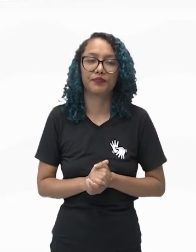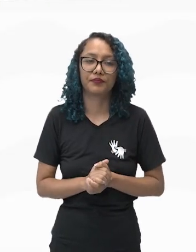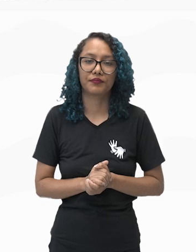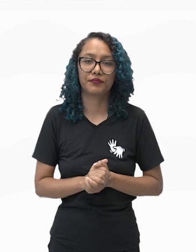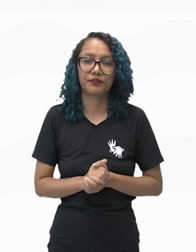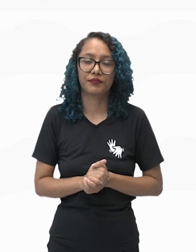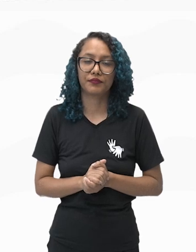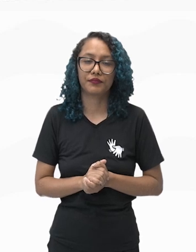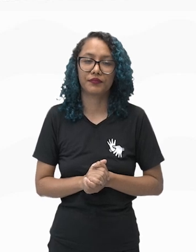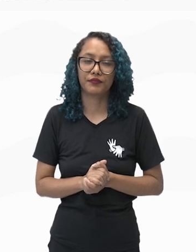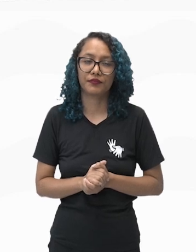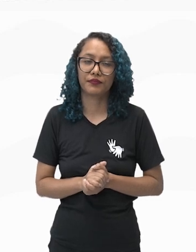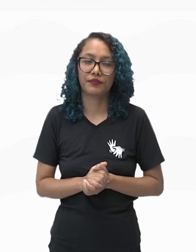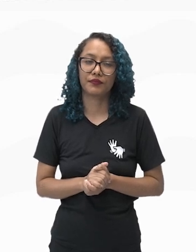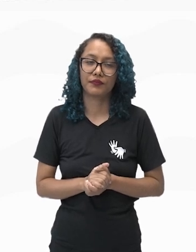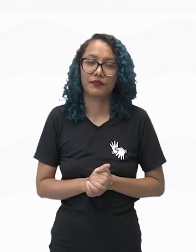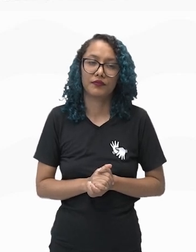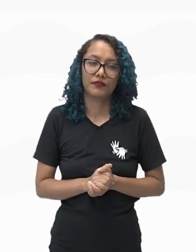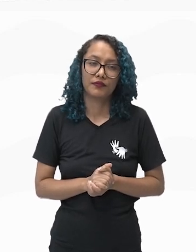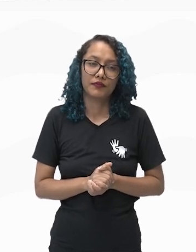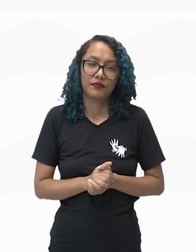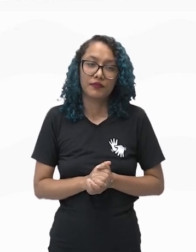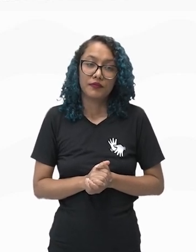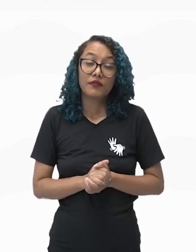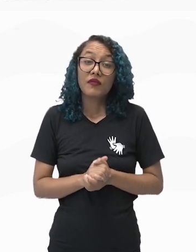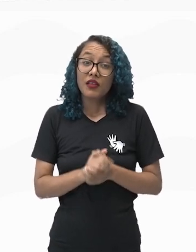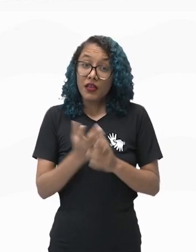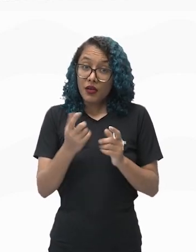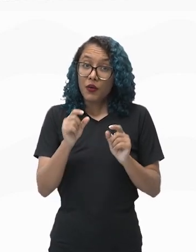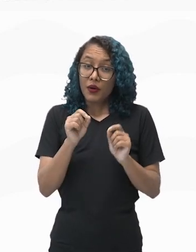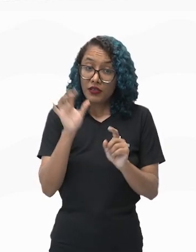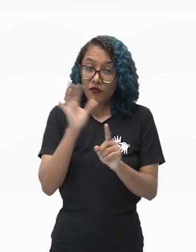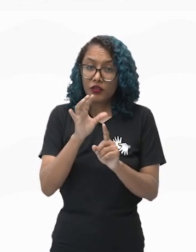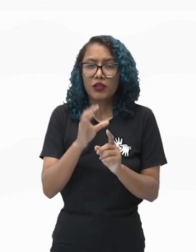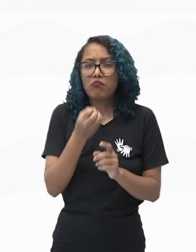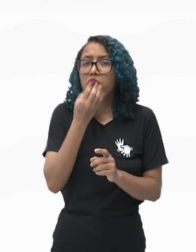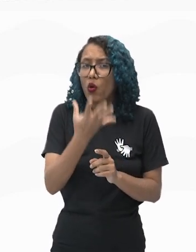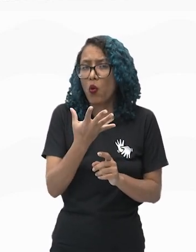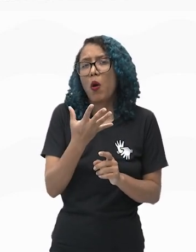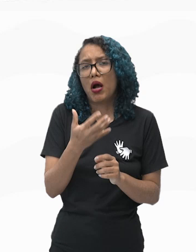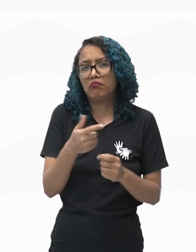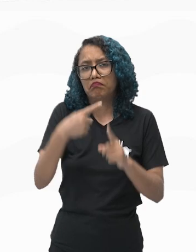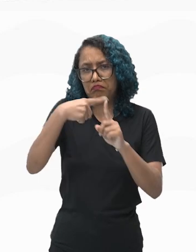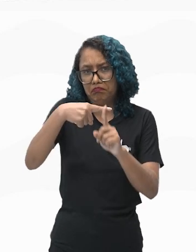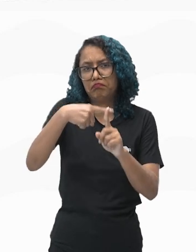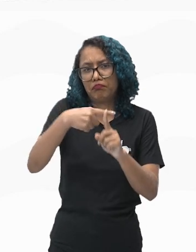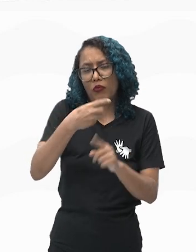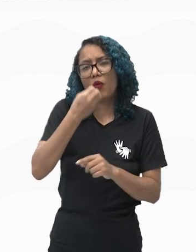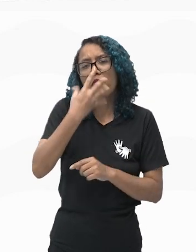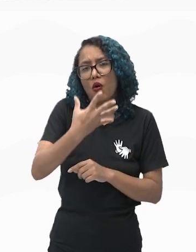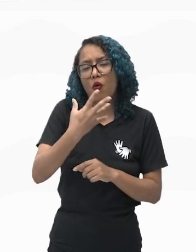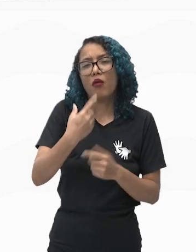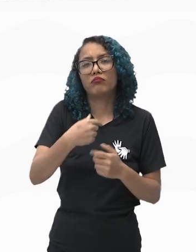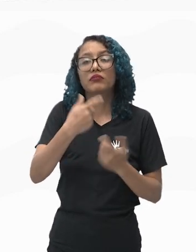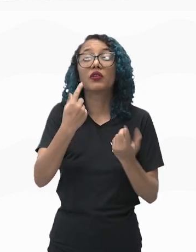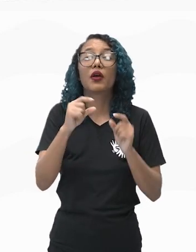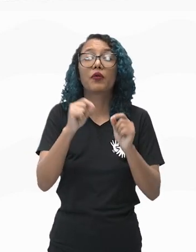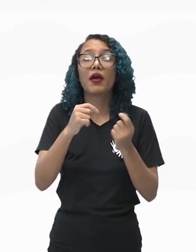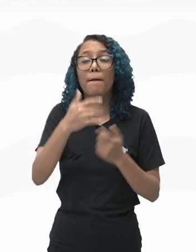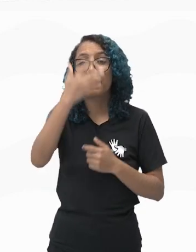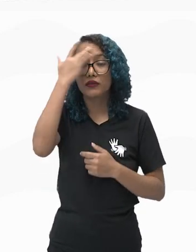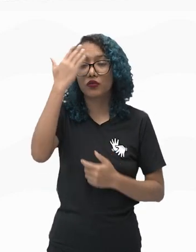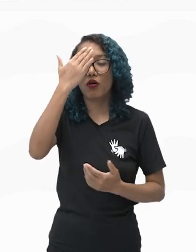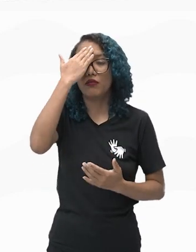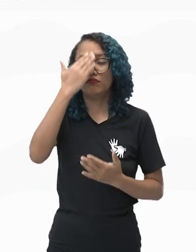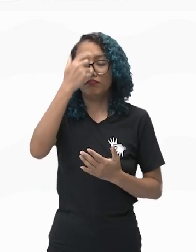impacto, professor, podemos considerar de forma positiva, porque os indígenas, olha, eu sou indígena, isso nós